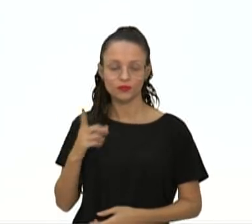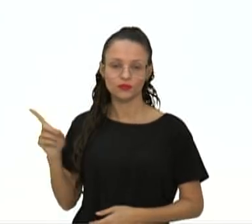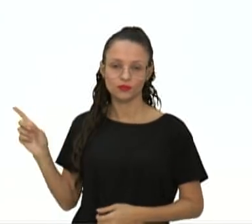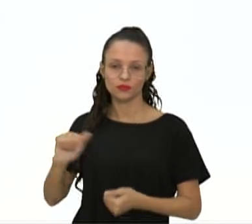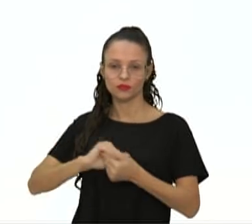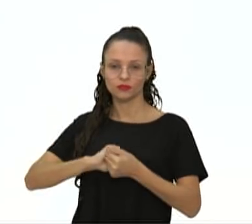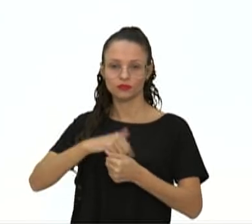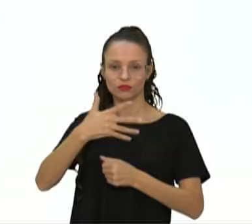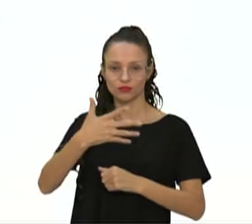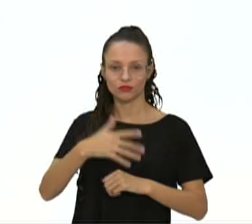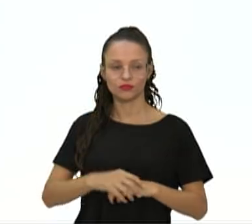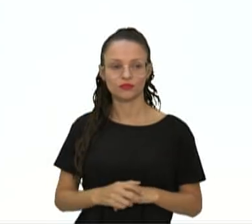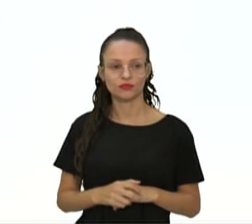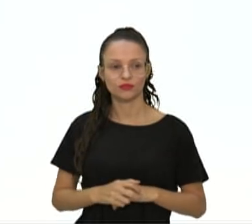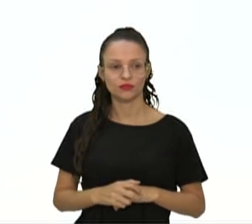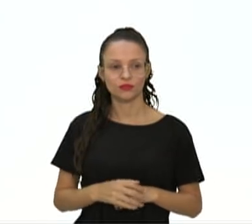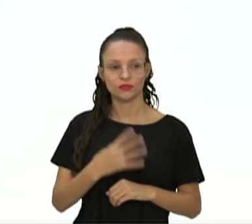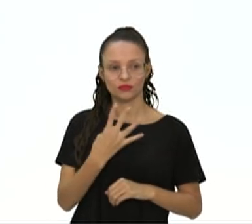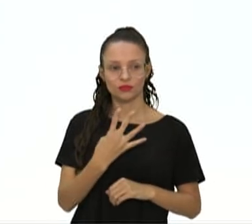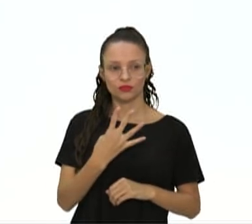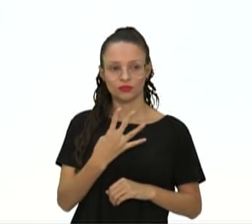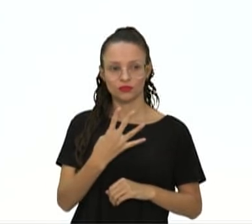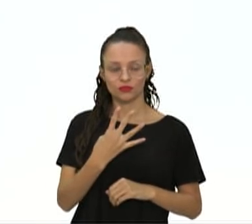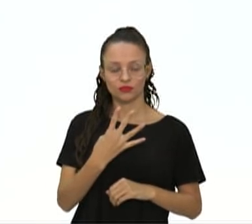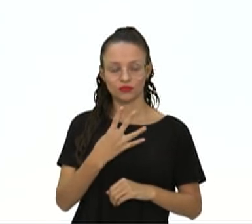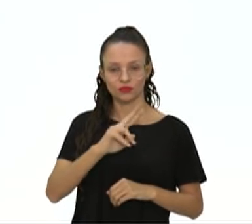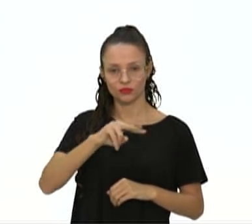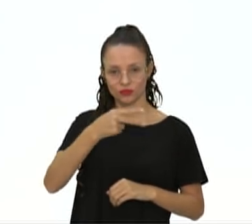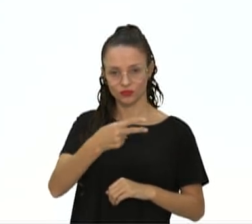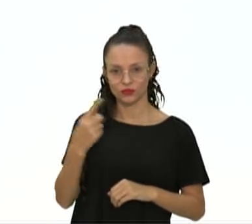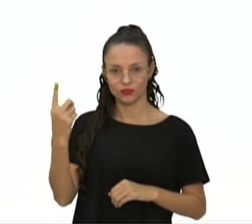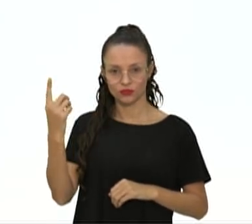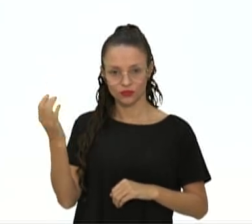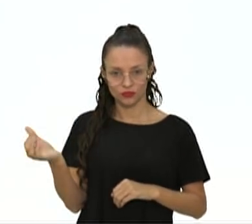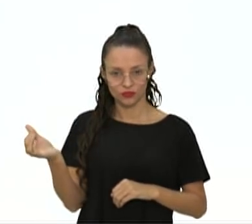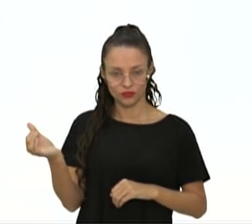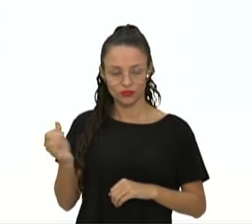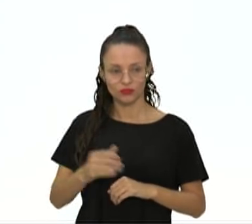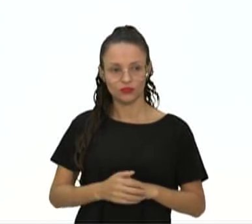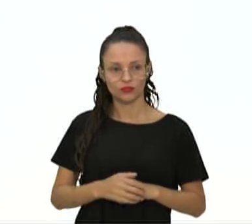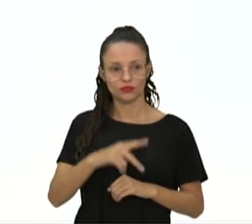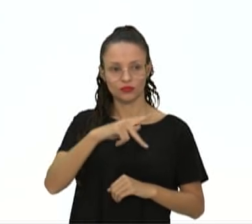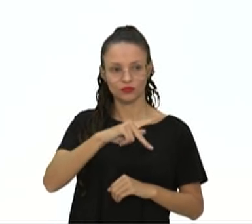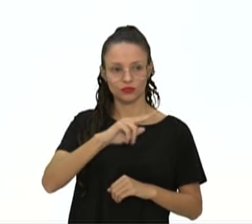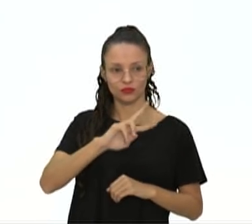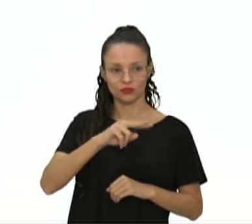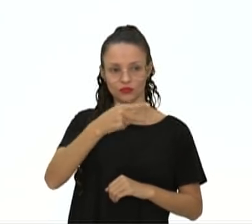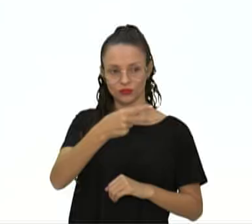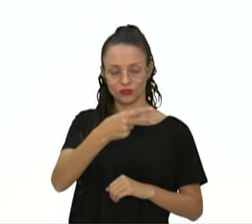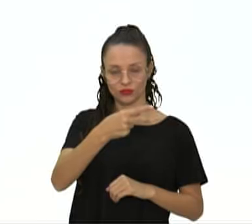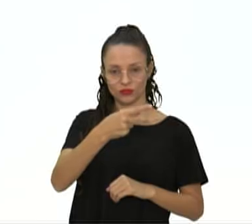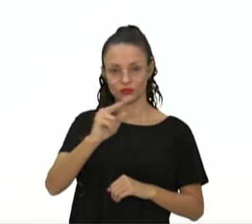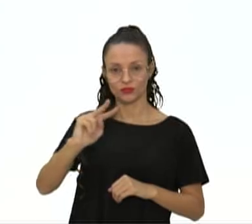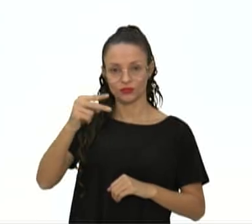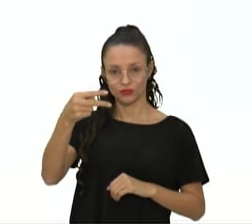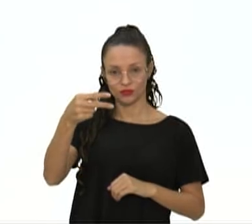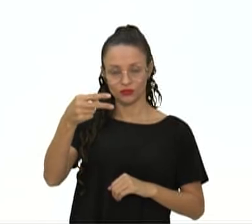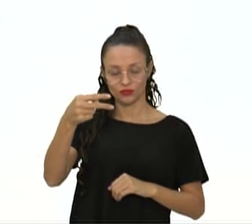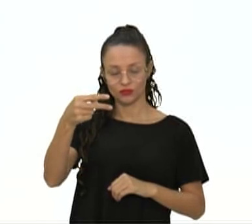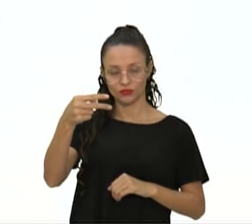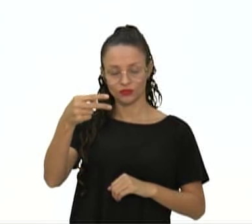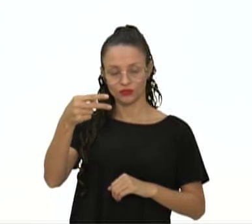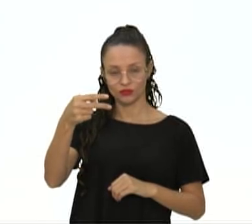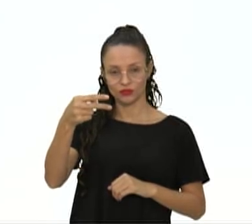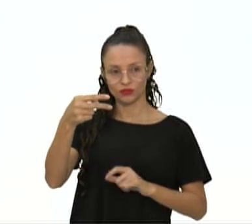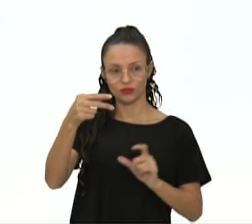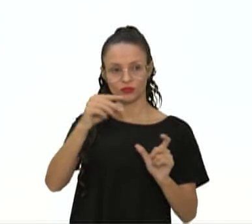potência de monômio. 4 ao quadrado, 16. P ao quadrado elevado ao quadrado, repete a